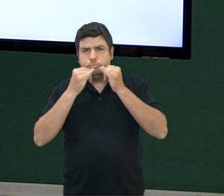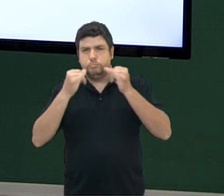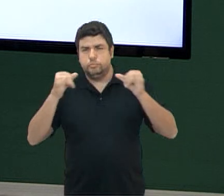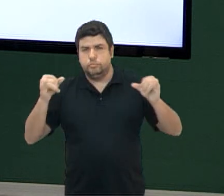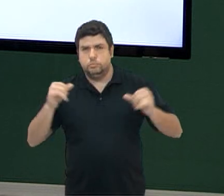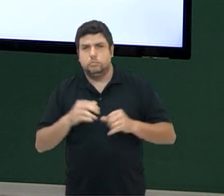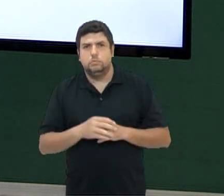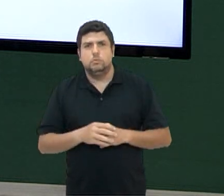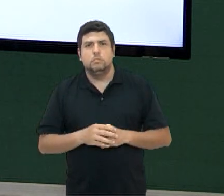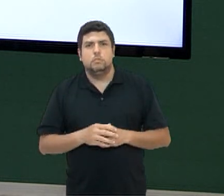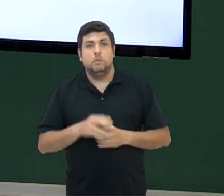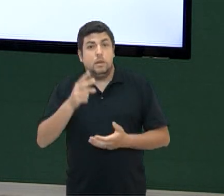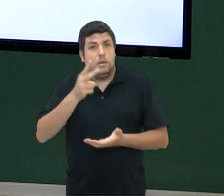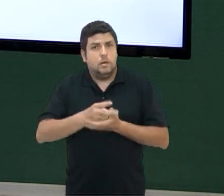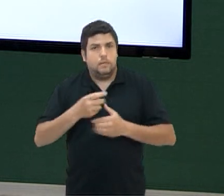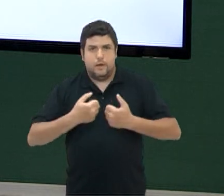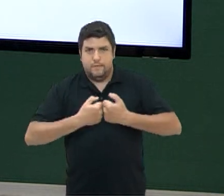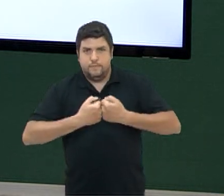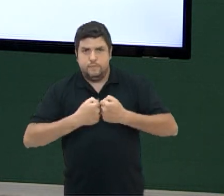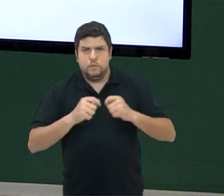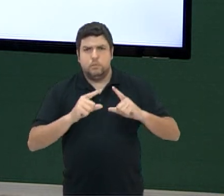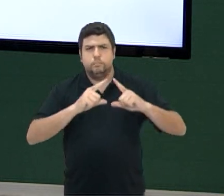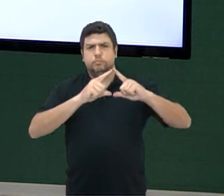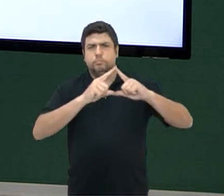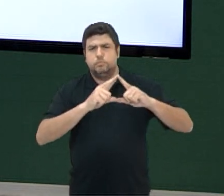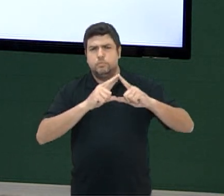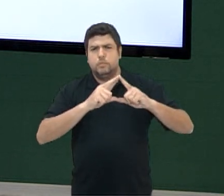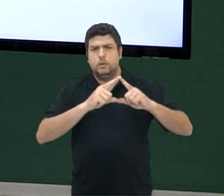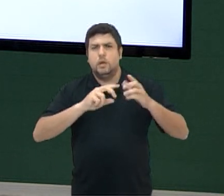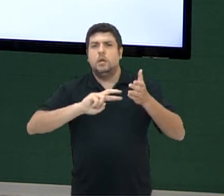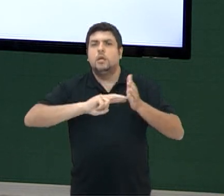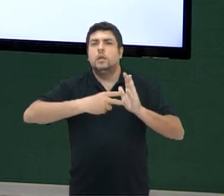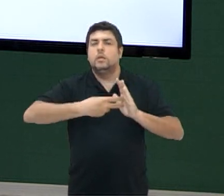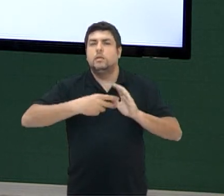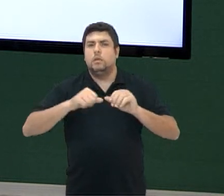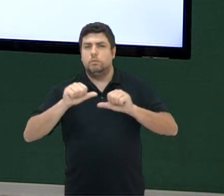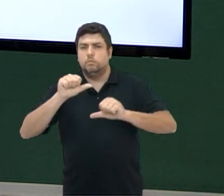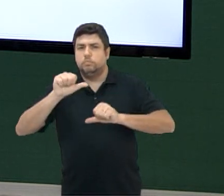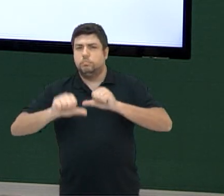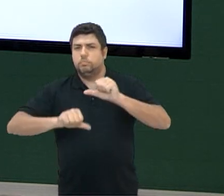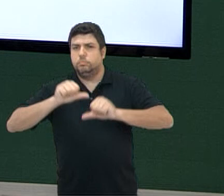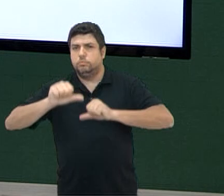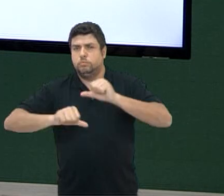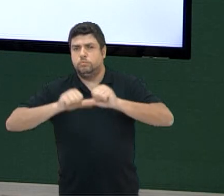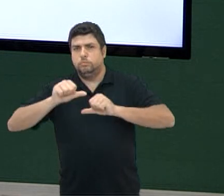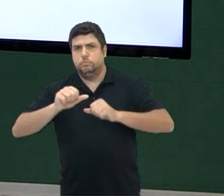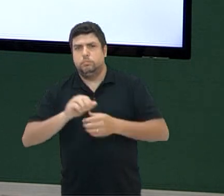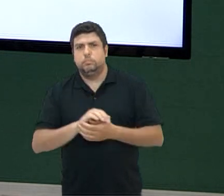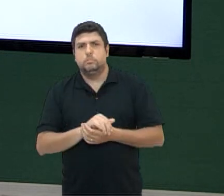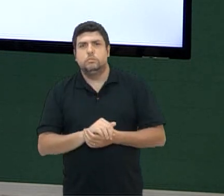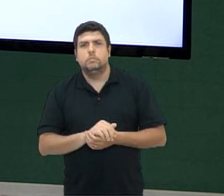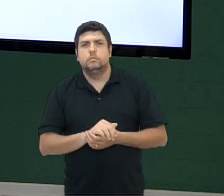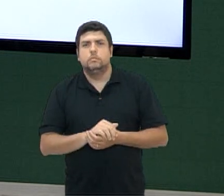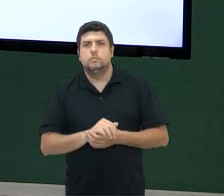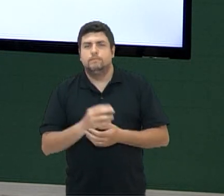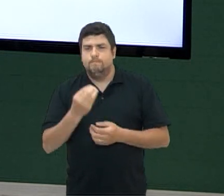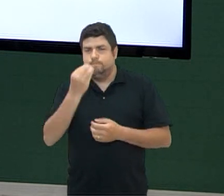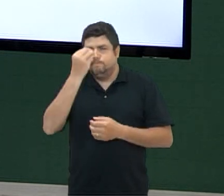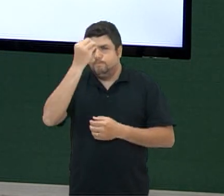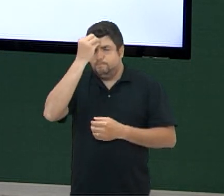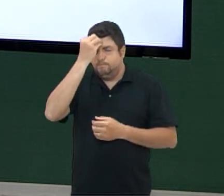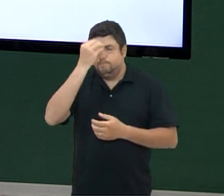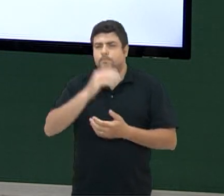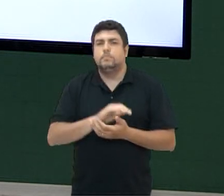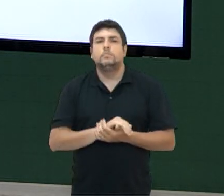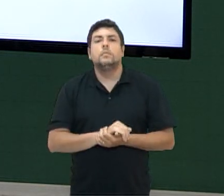esse triângulo, vai estar indicando a variação de alguma coisa, certo? Então, temos esse conceito para estarmos